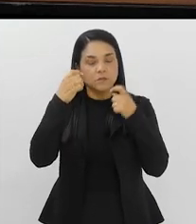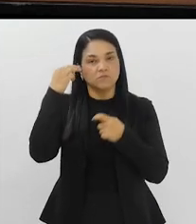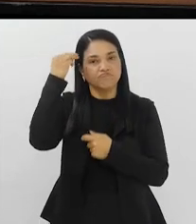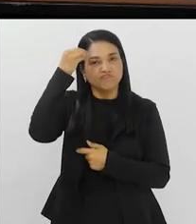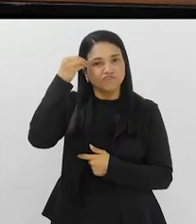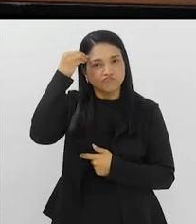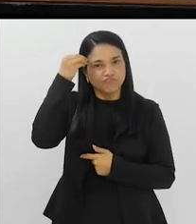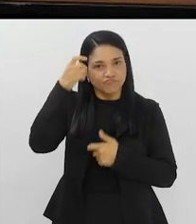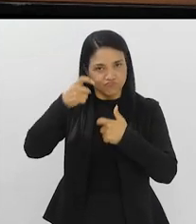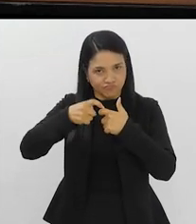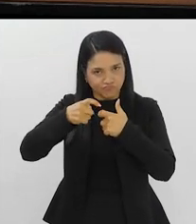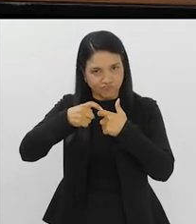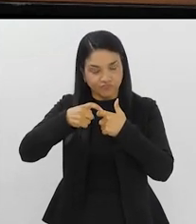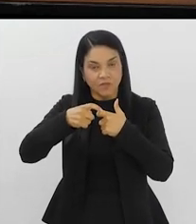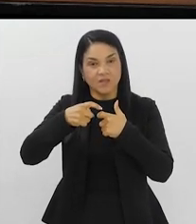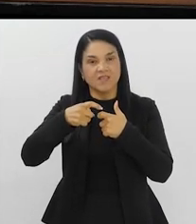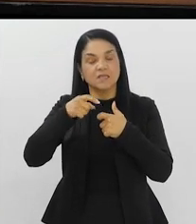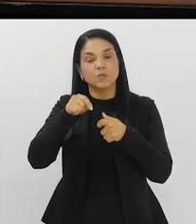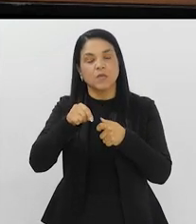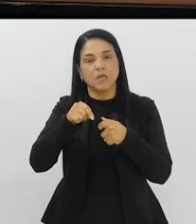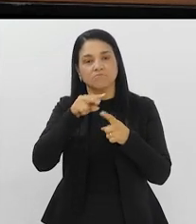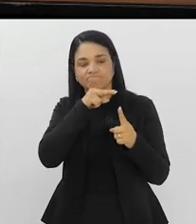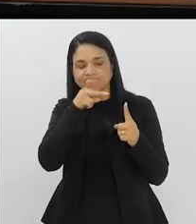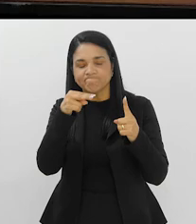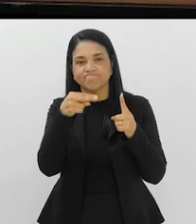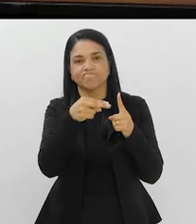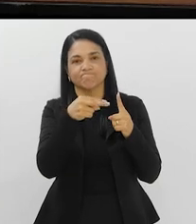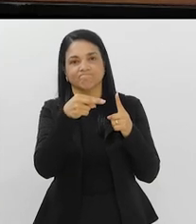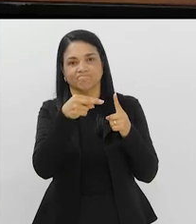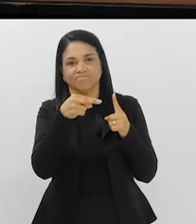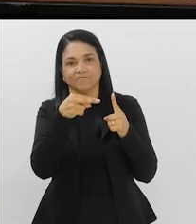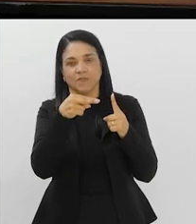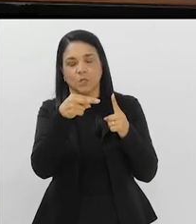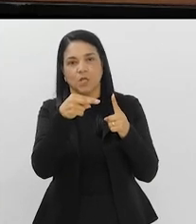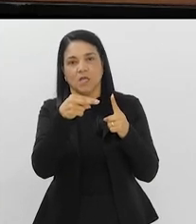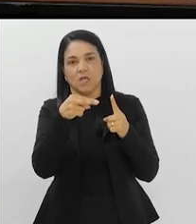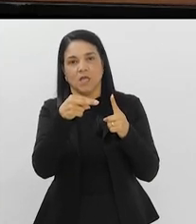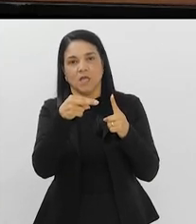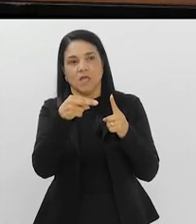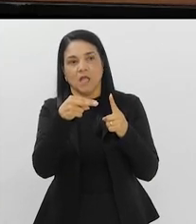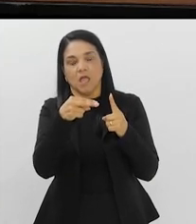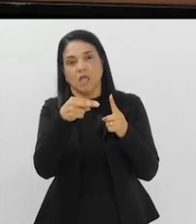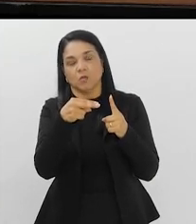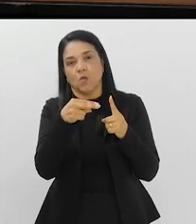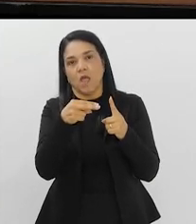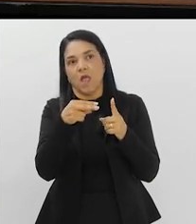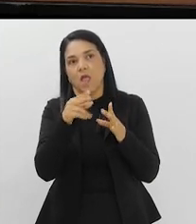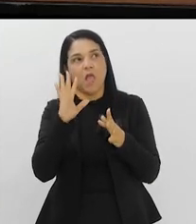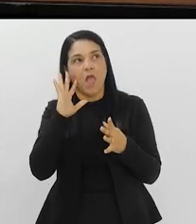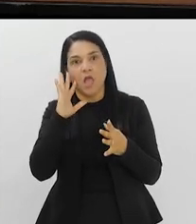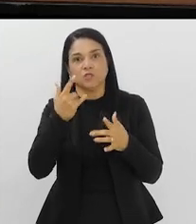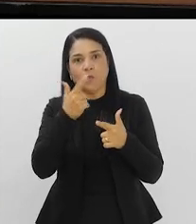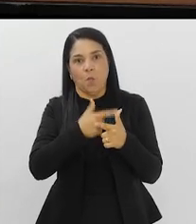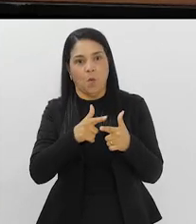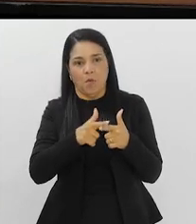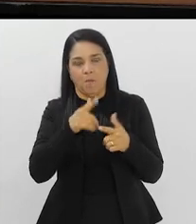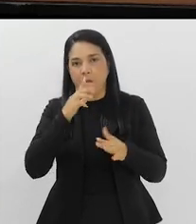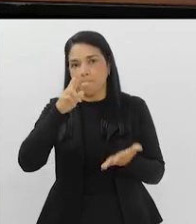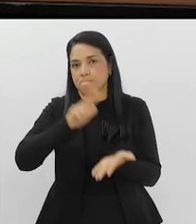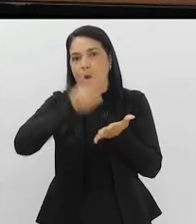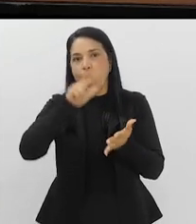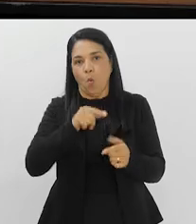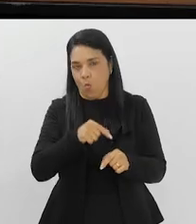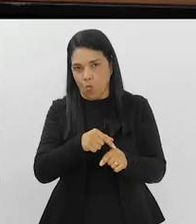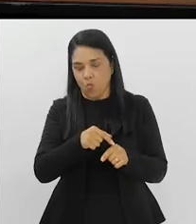a preocupação do psiquiatra, ela passa pela expectativa de não necessariamente psiquiatrizar a questão, porque muitas